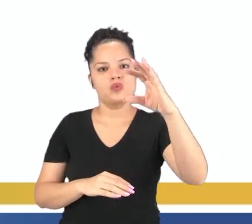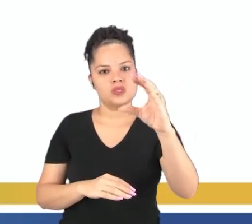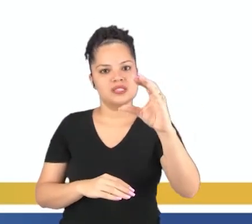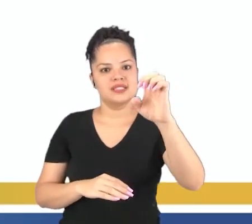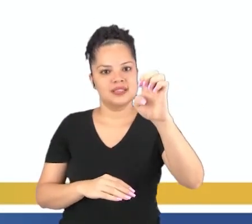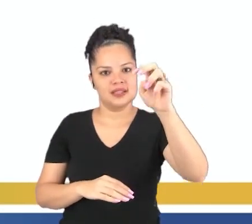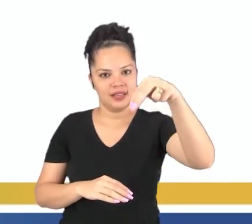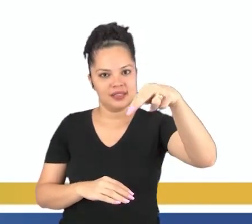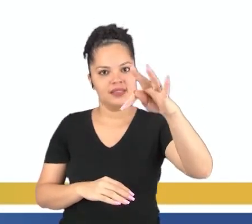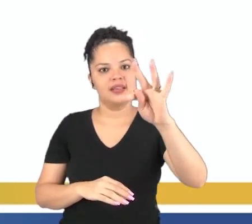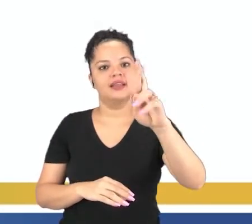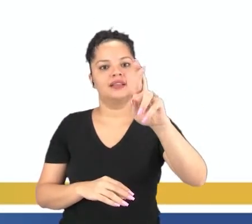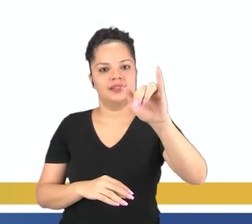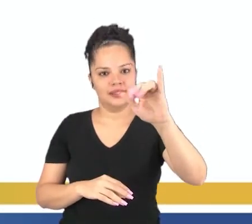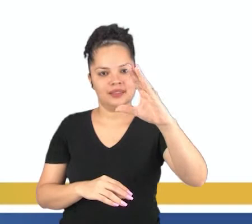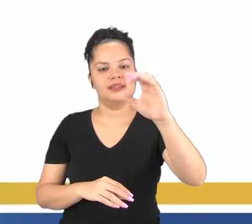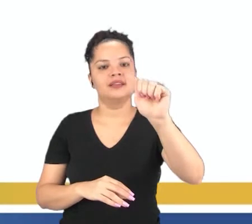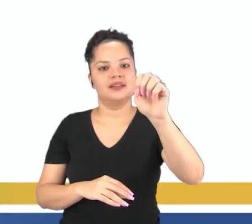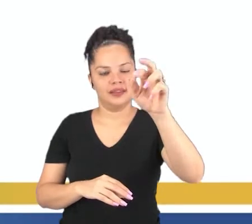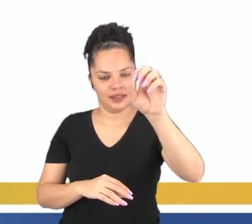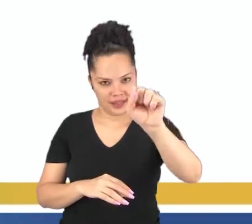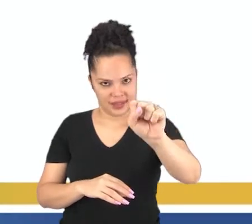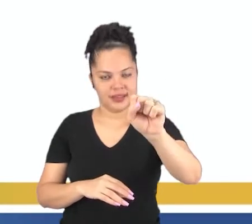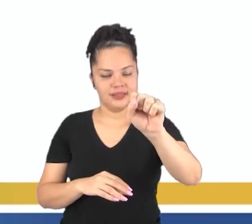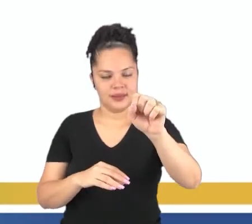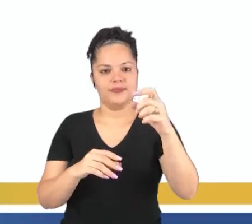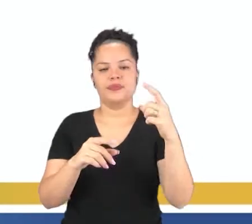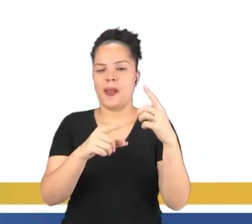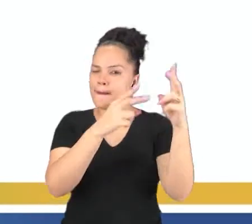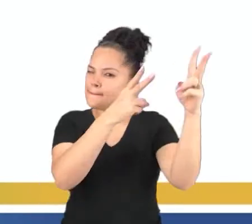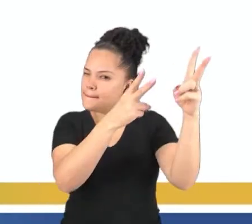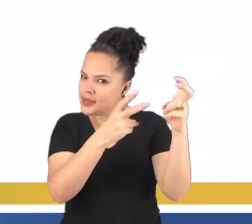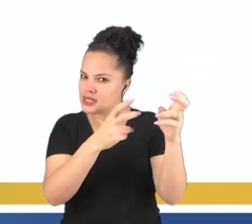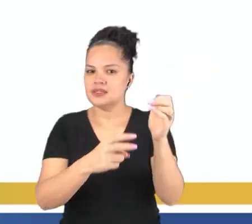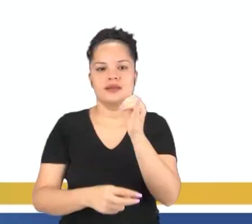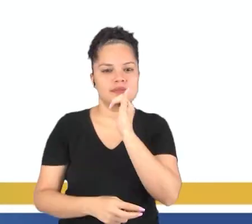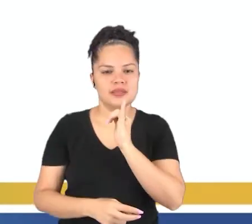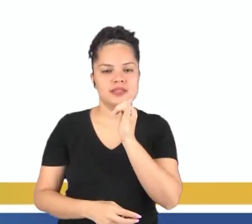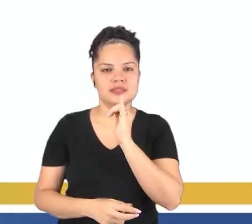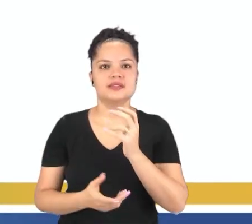círculos também serão concêntricos. Observe os próximos exemplos.